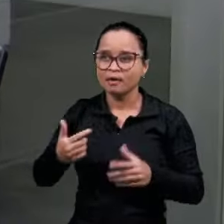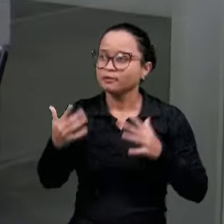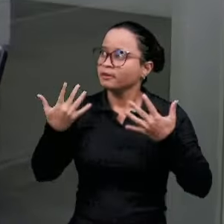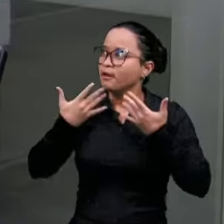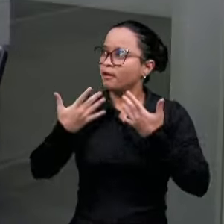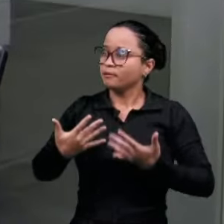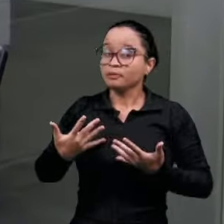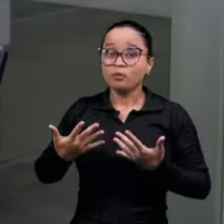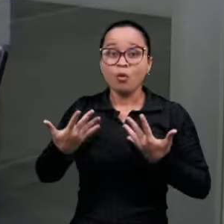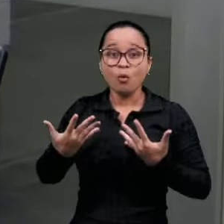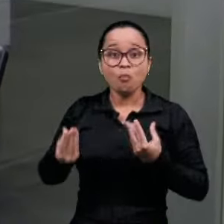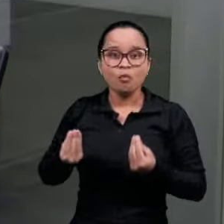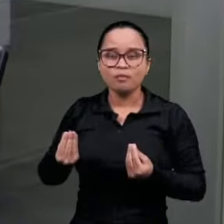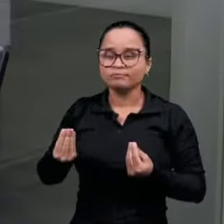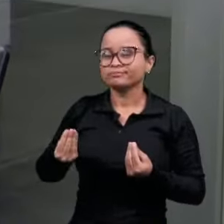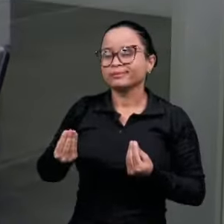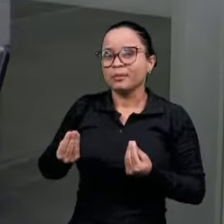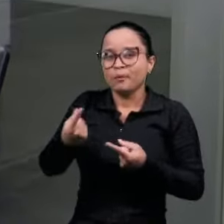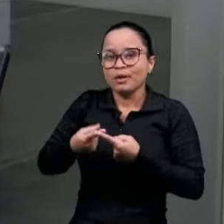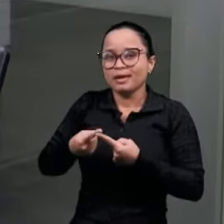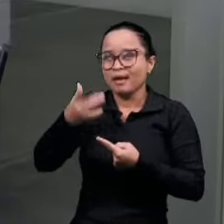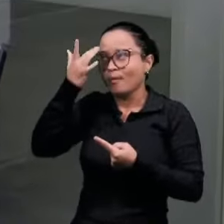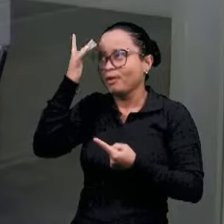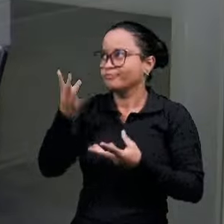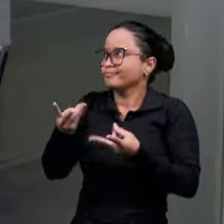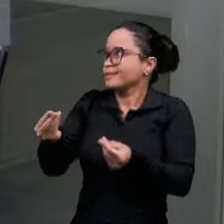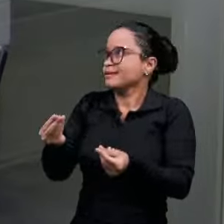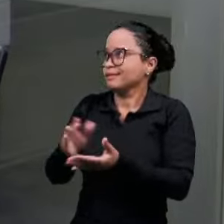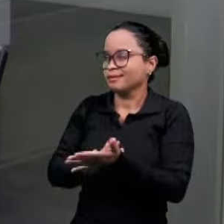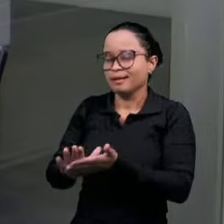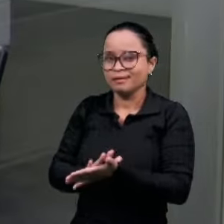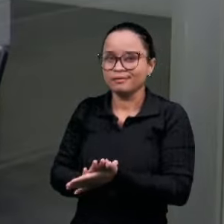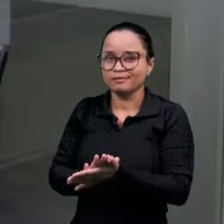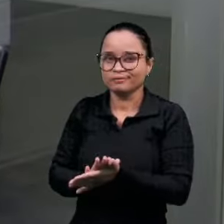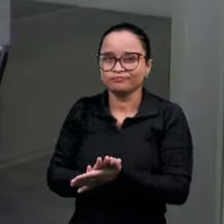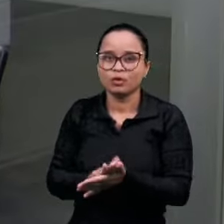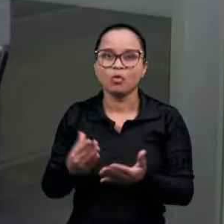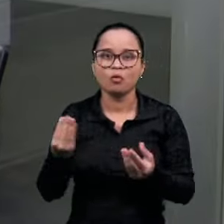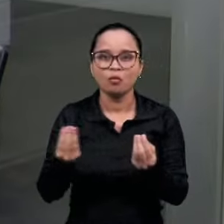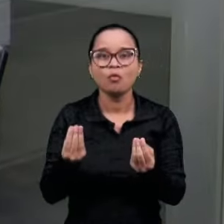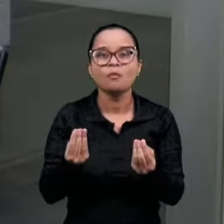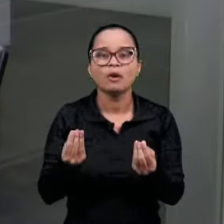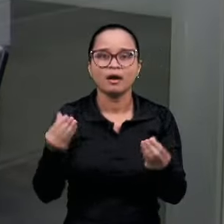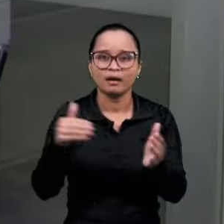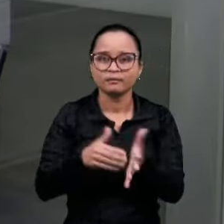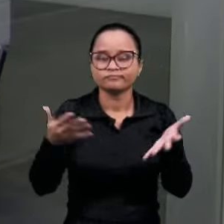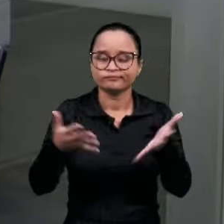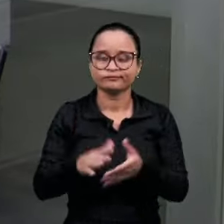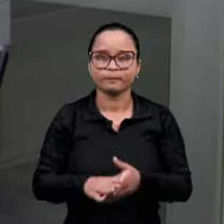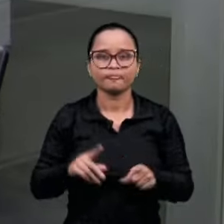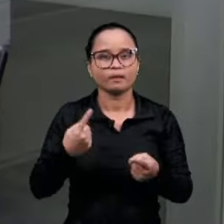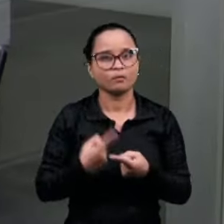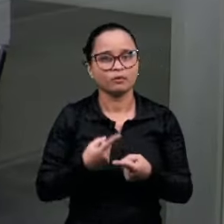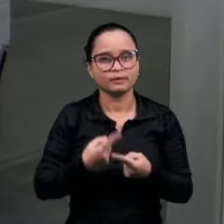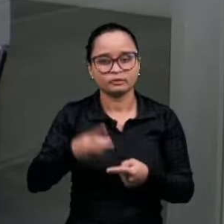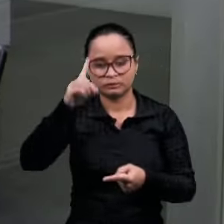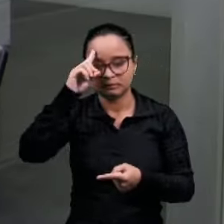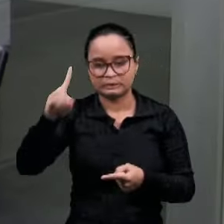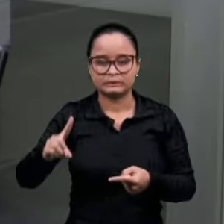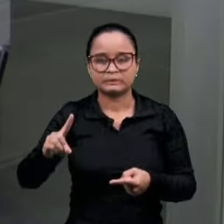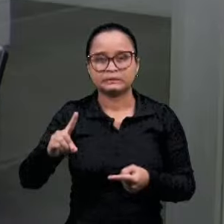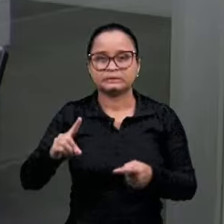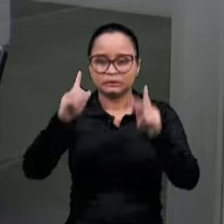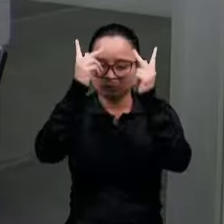Capacidade eu achava que não tinha, como não tenho até hoje. Porque o dia que o homem se acha capaz de fazer alguma coisa